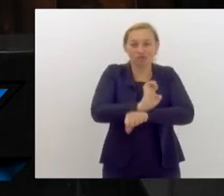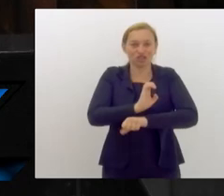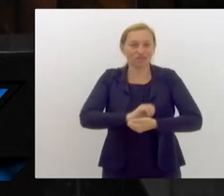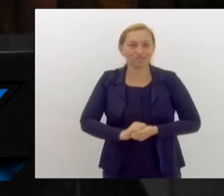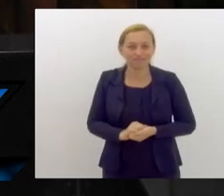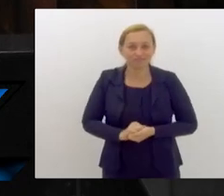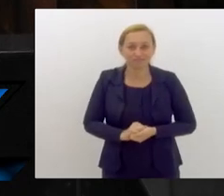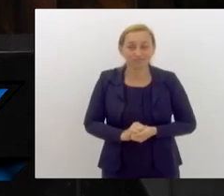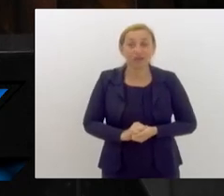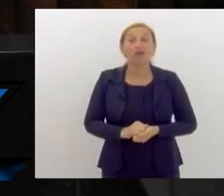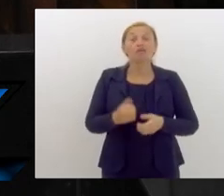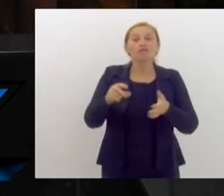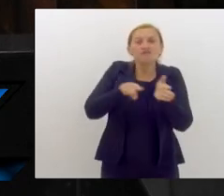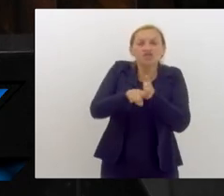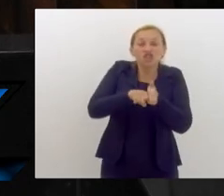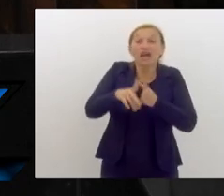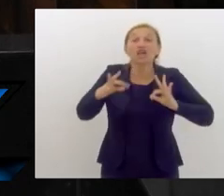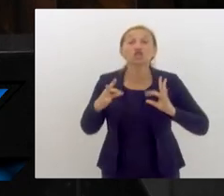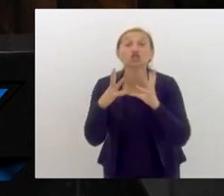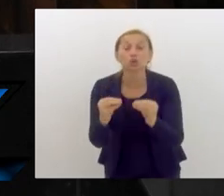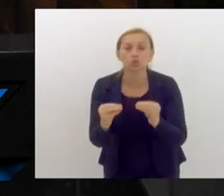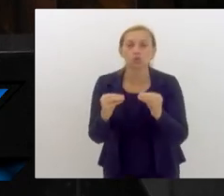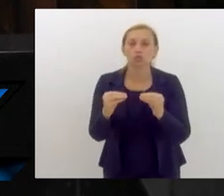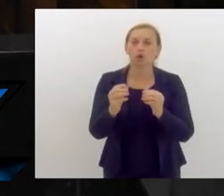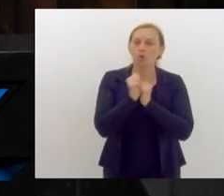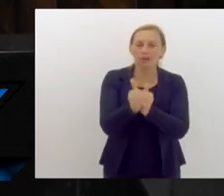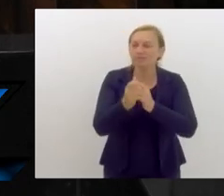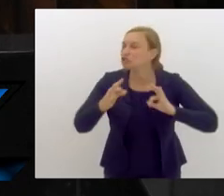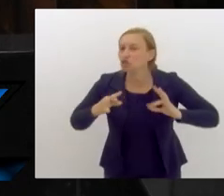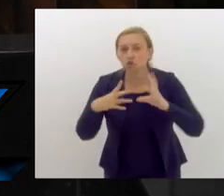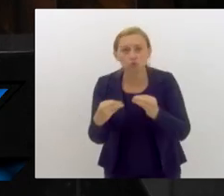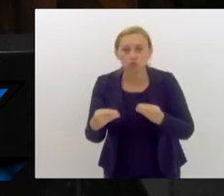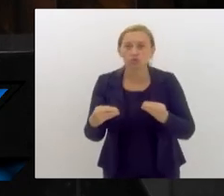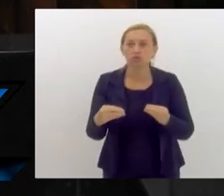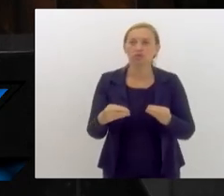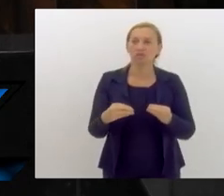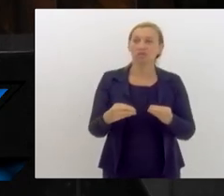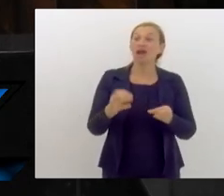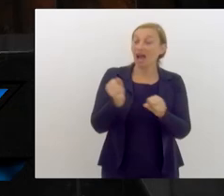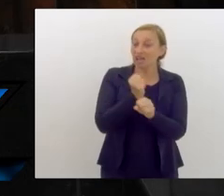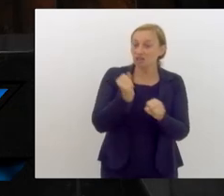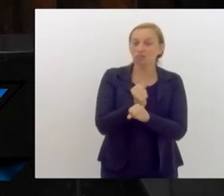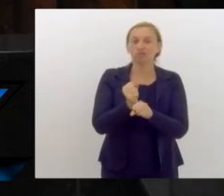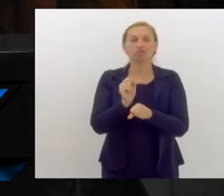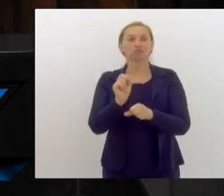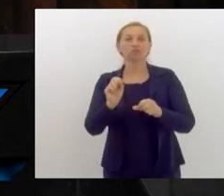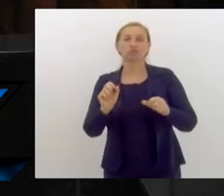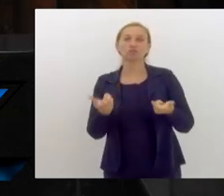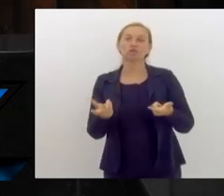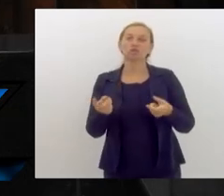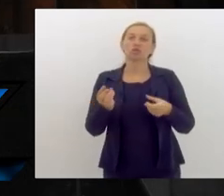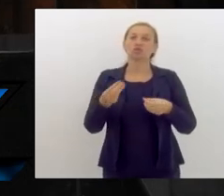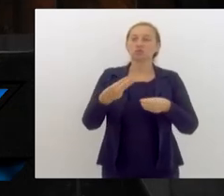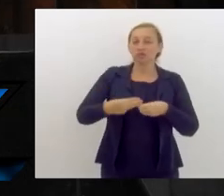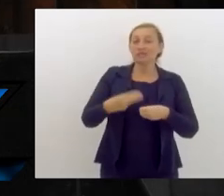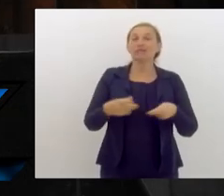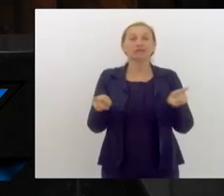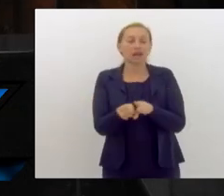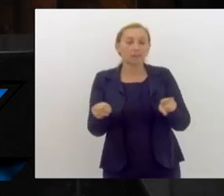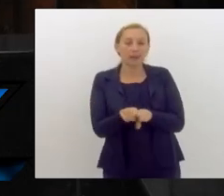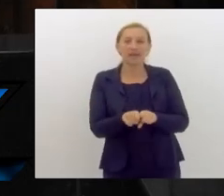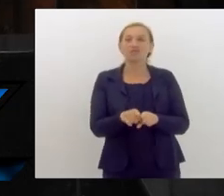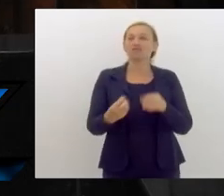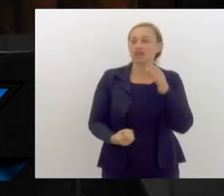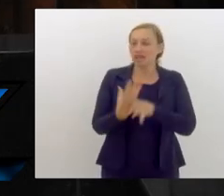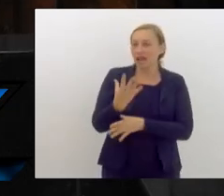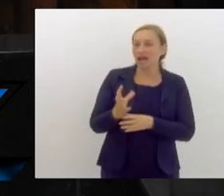tem que se fiscalizar tudo tem que ter acompanhamento de tudo inclusive as obras do município também não foi criada a comissão